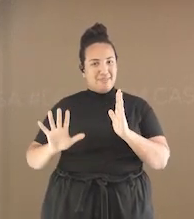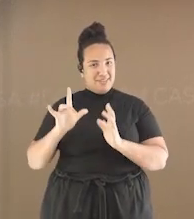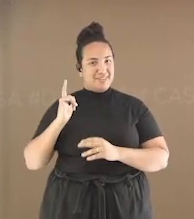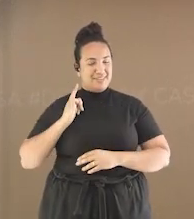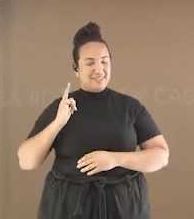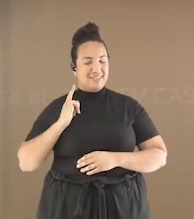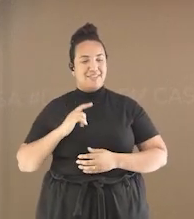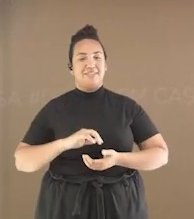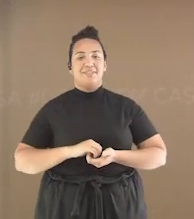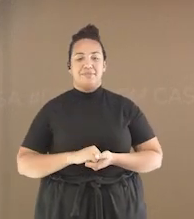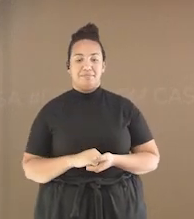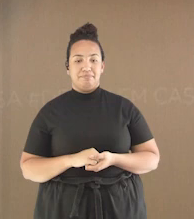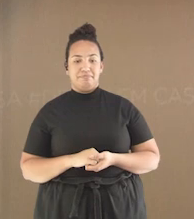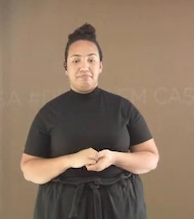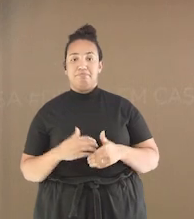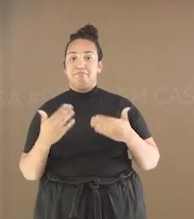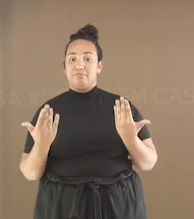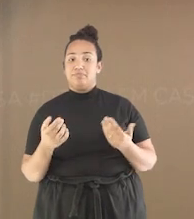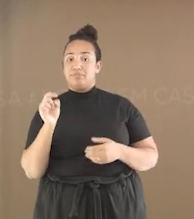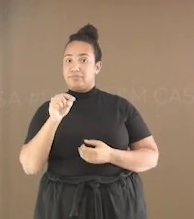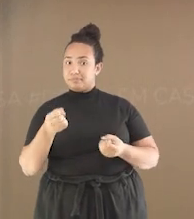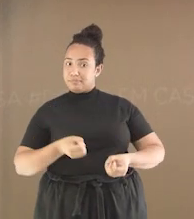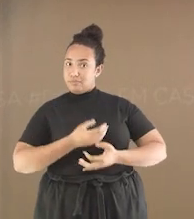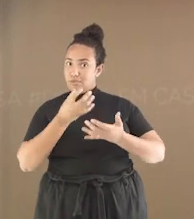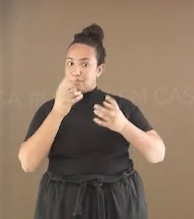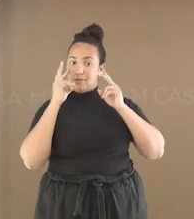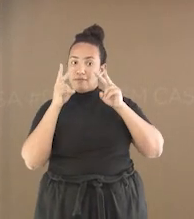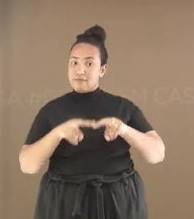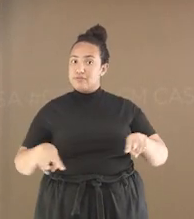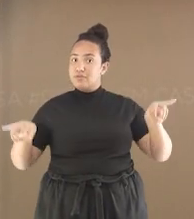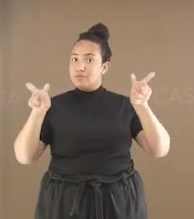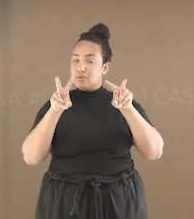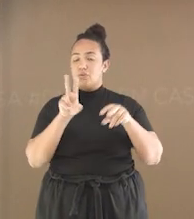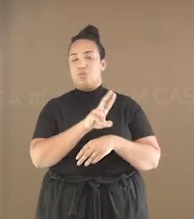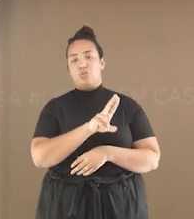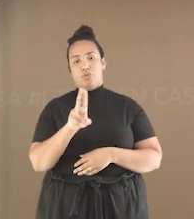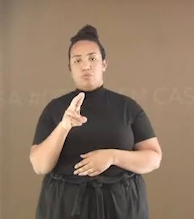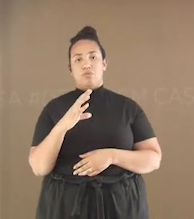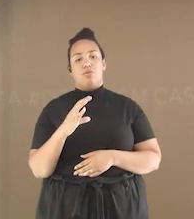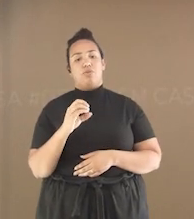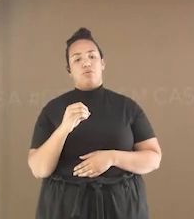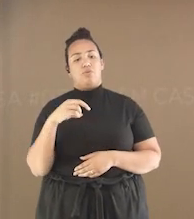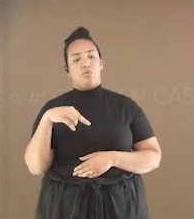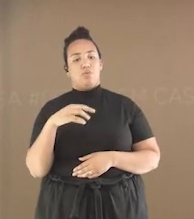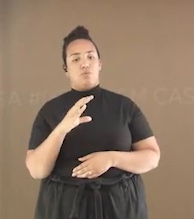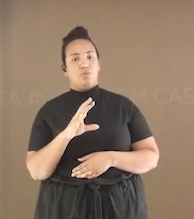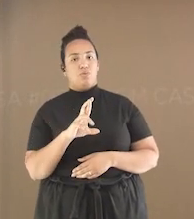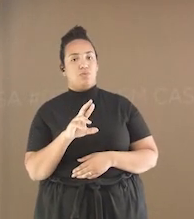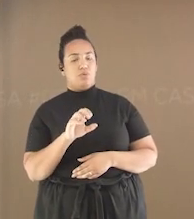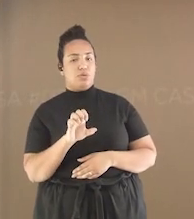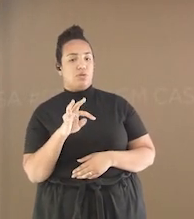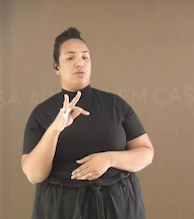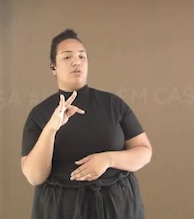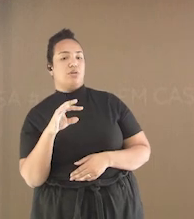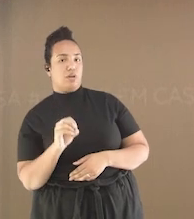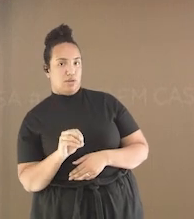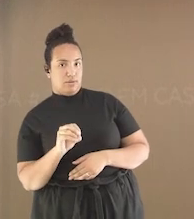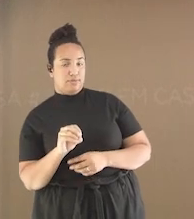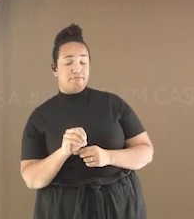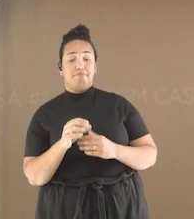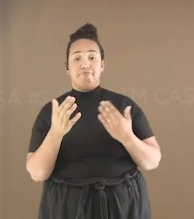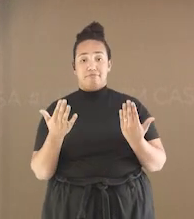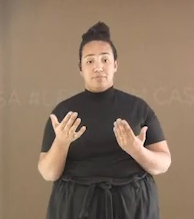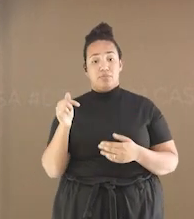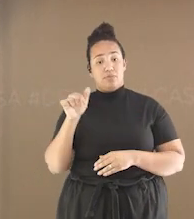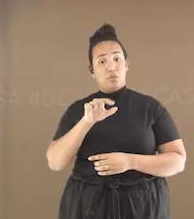carregado. Esse tipo de poema visual é chamado de poema concreto. O objetivo dos